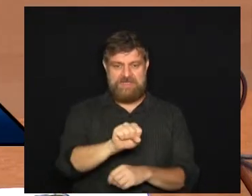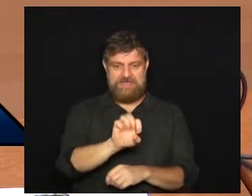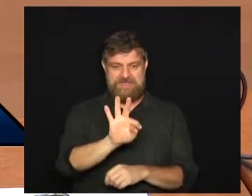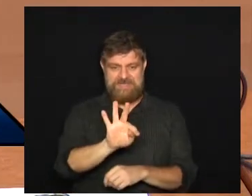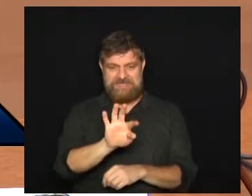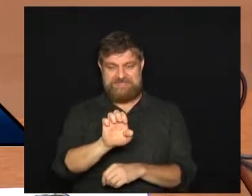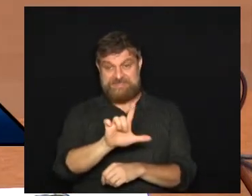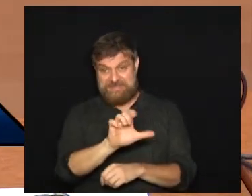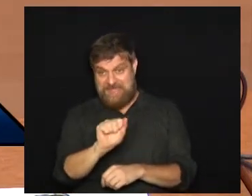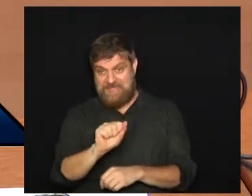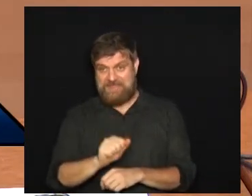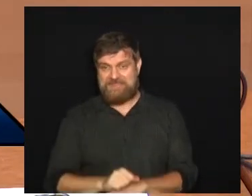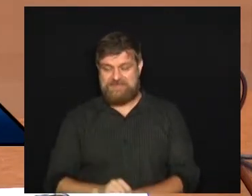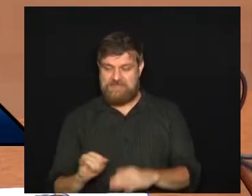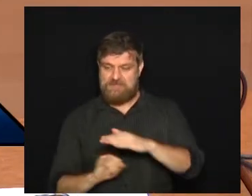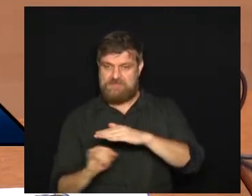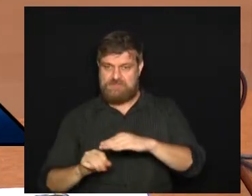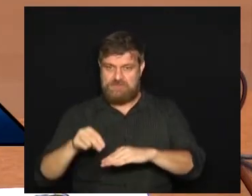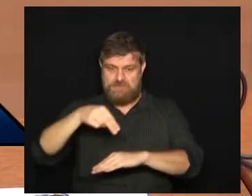de Souza Pinto.